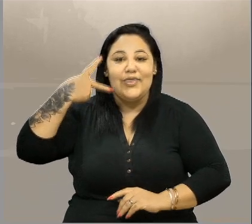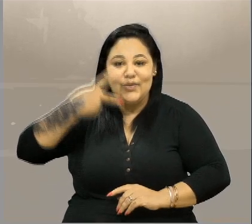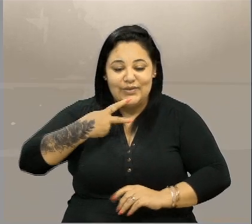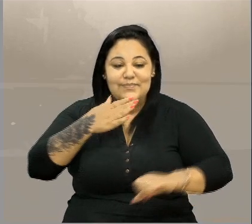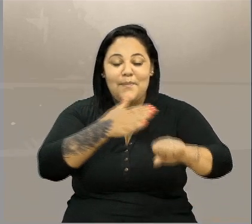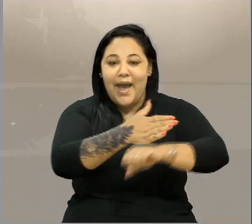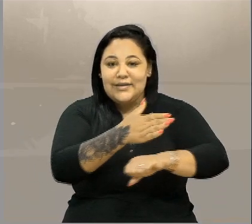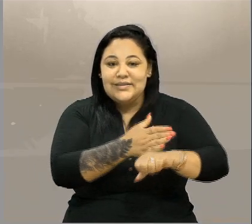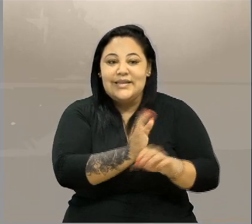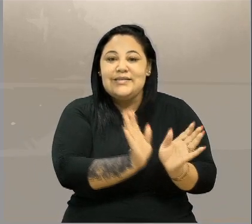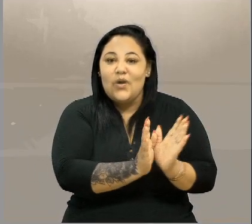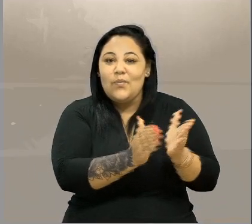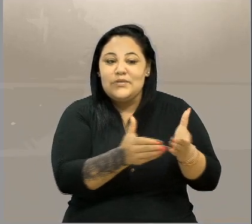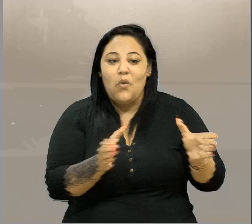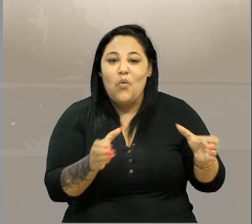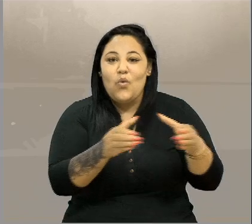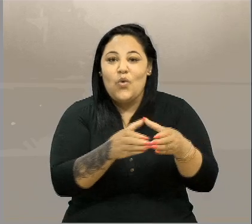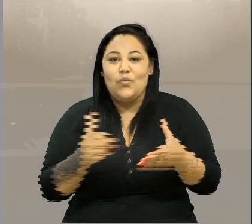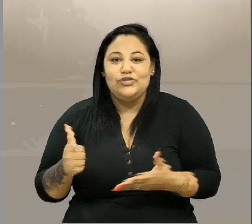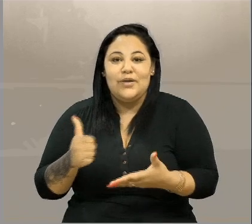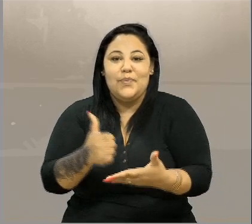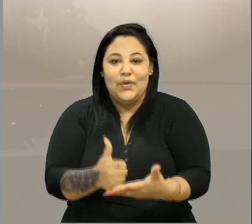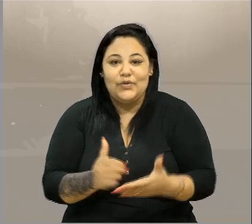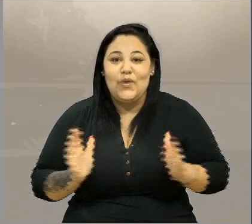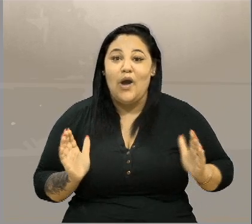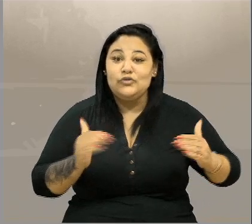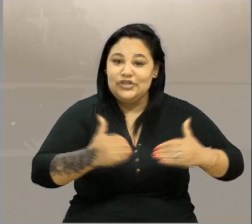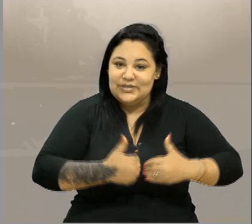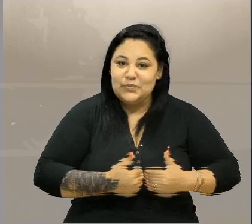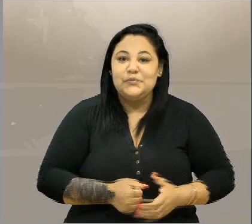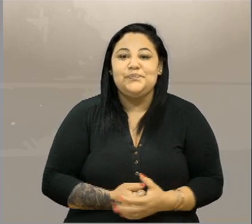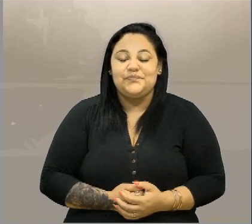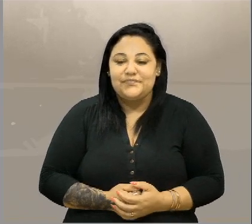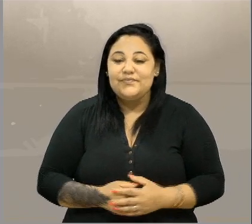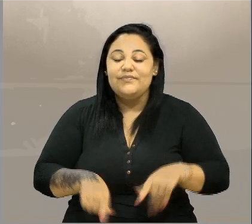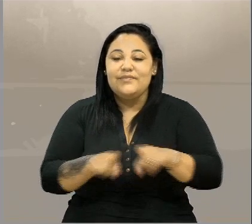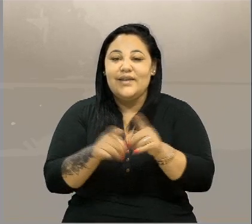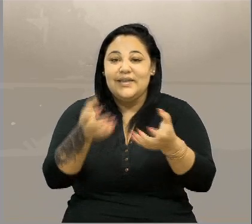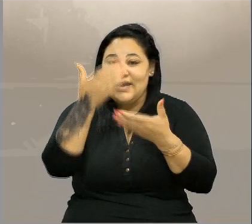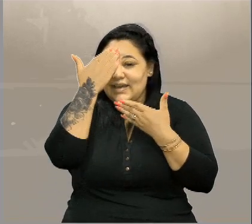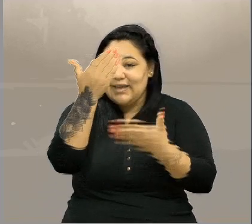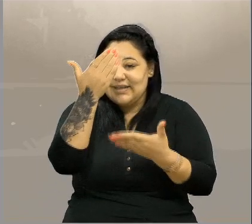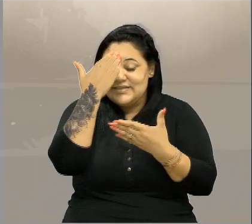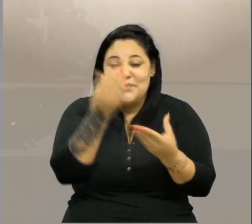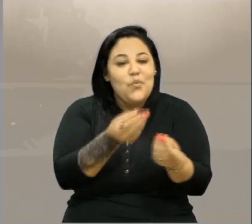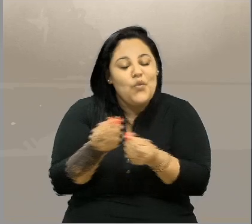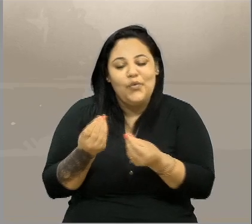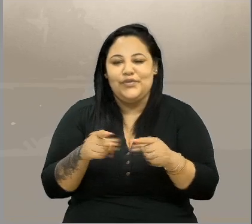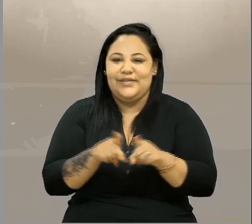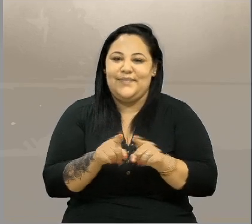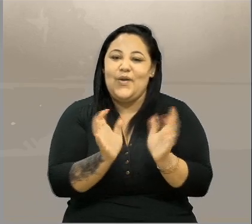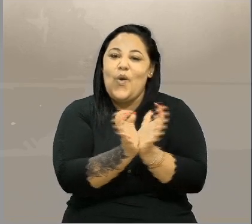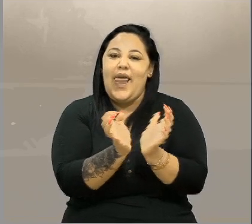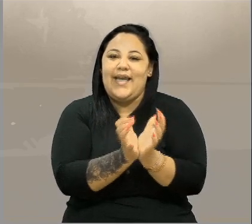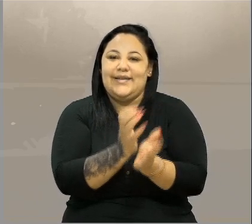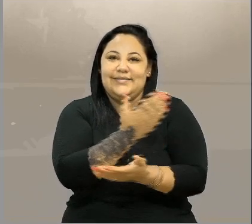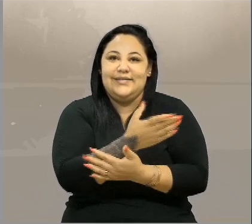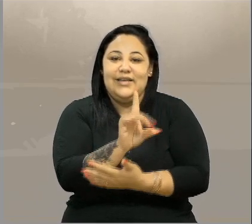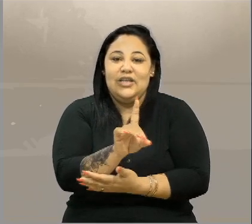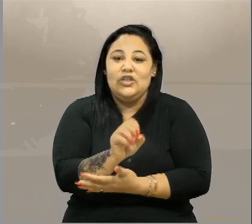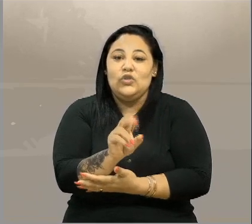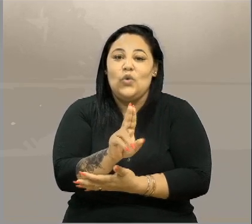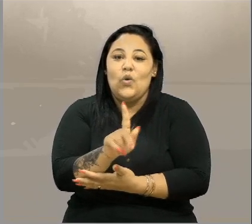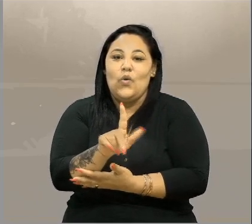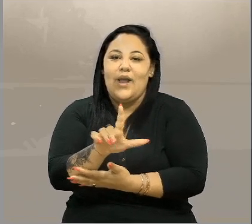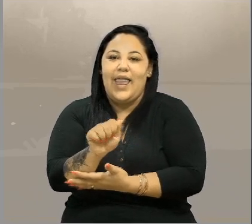que participam da Frente Parlamentar, e agradecer demais o colega, né, Douglas, que